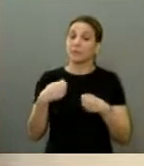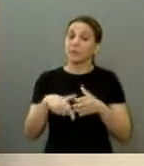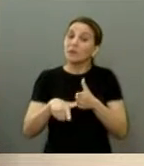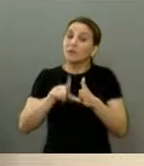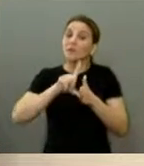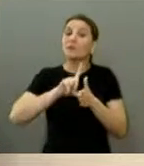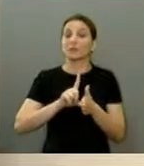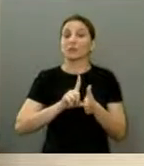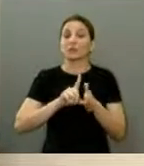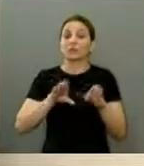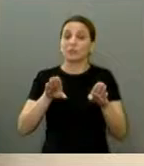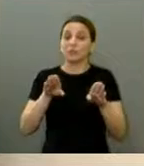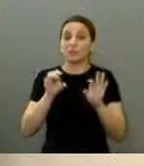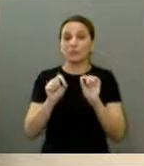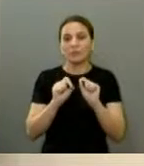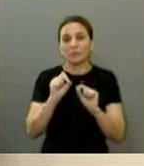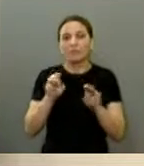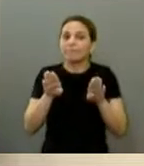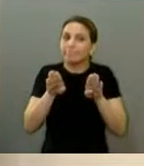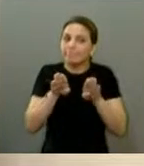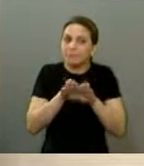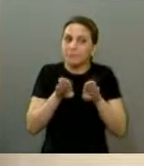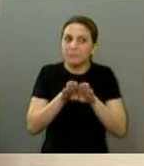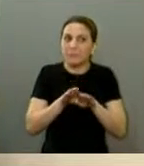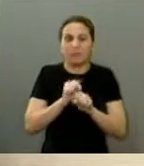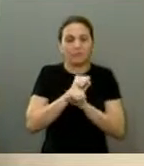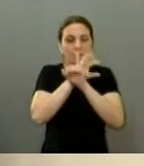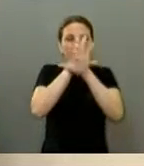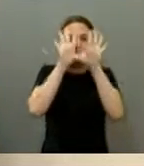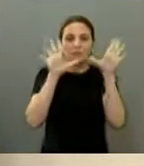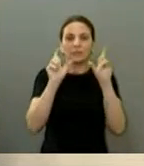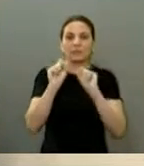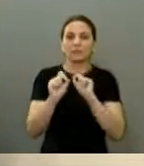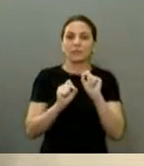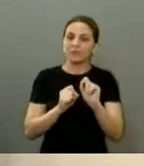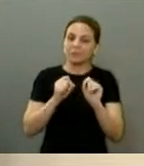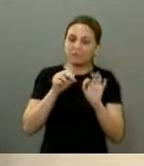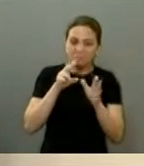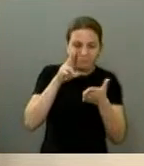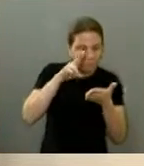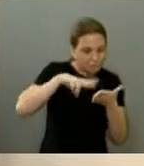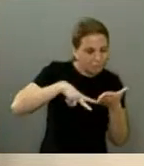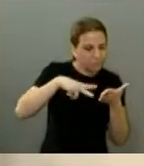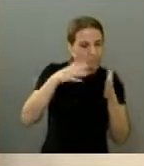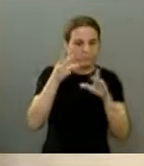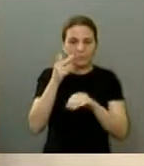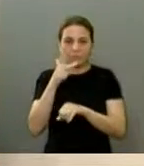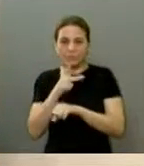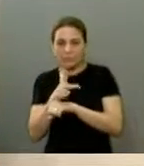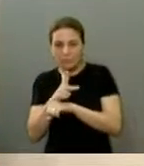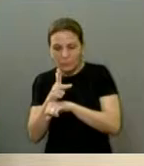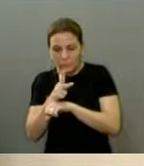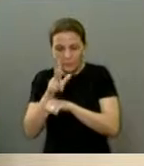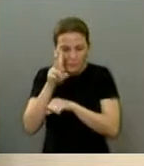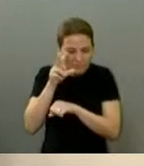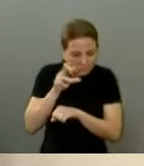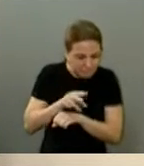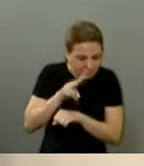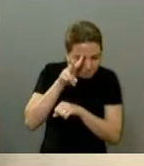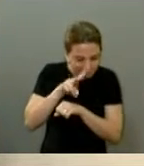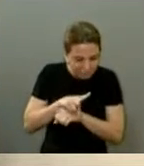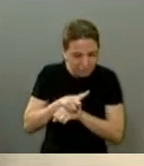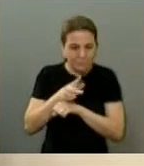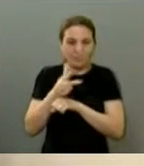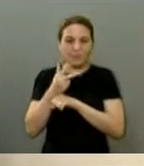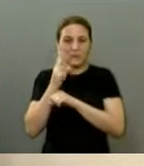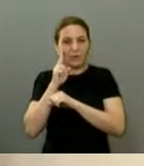antes de também, tá, é óbvio, analisando as imagens, também escutar o outro